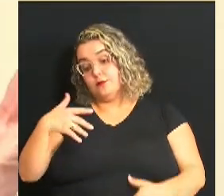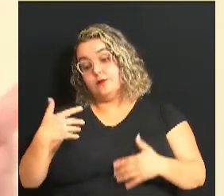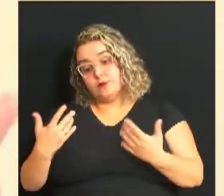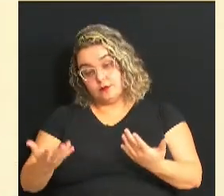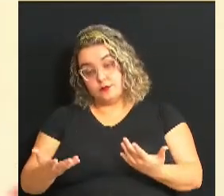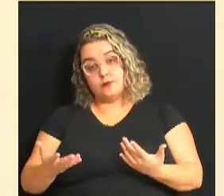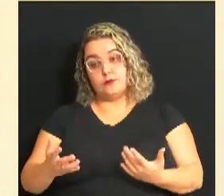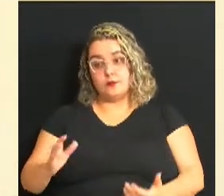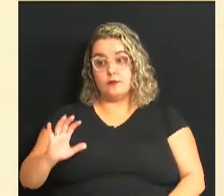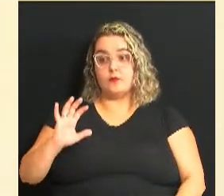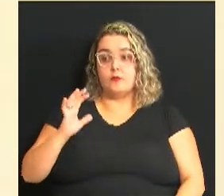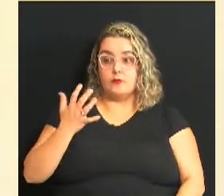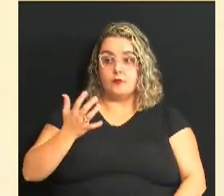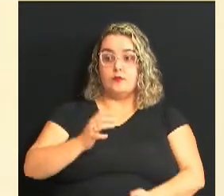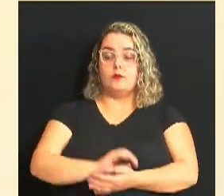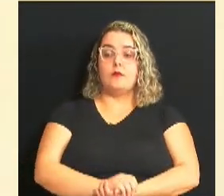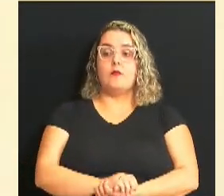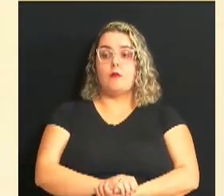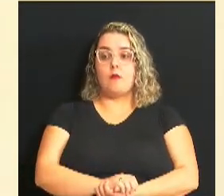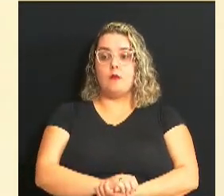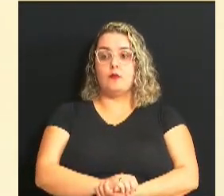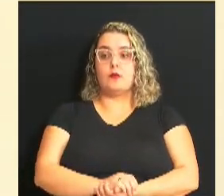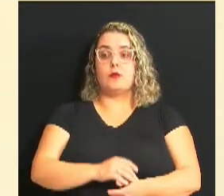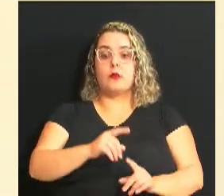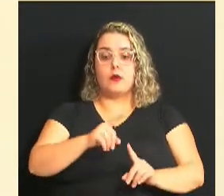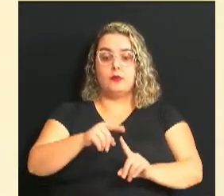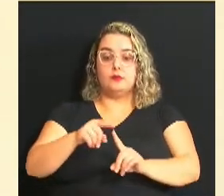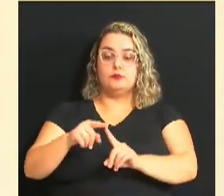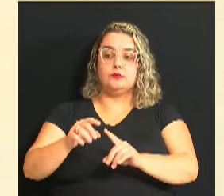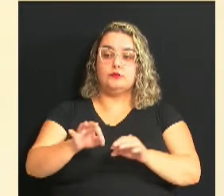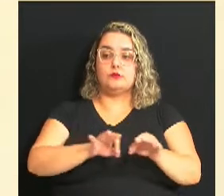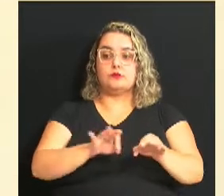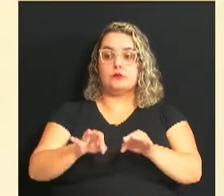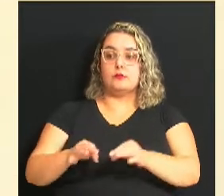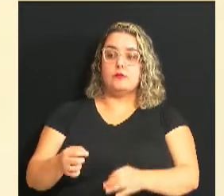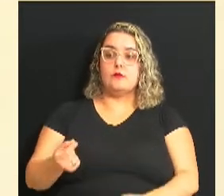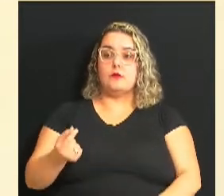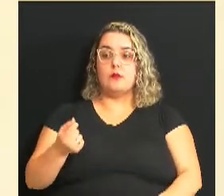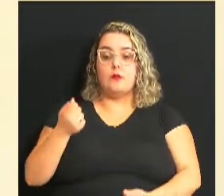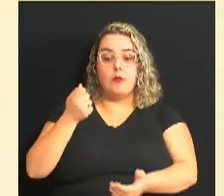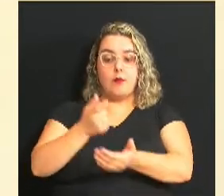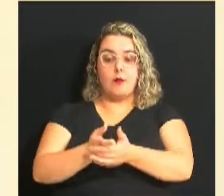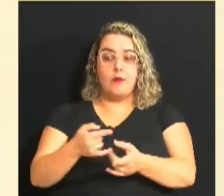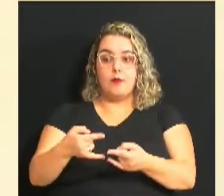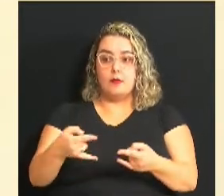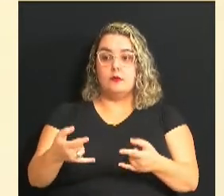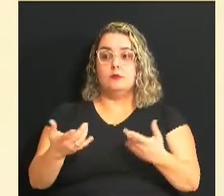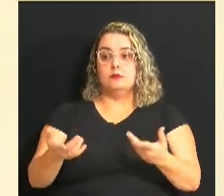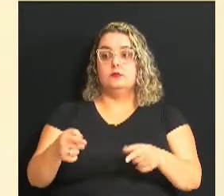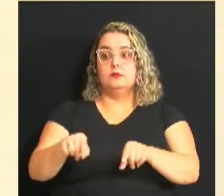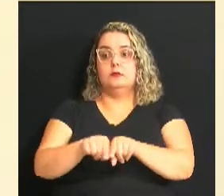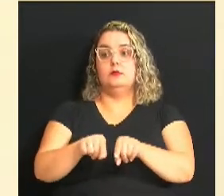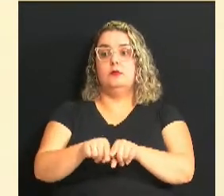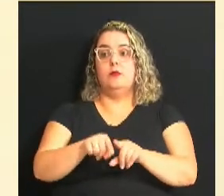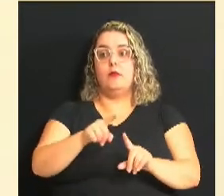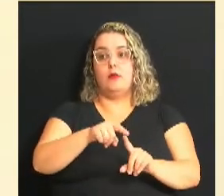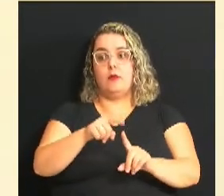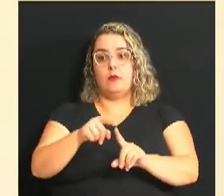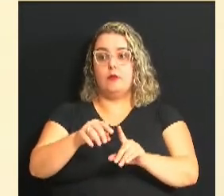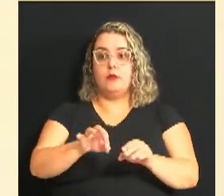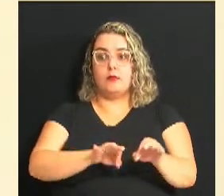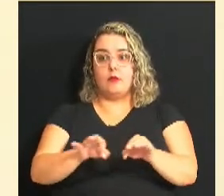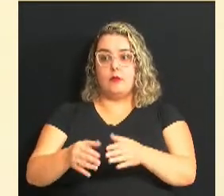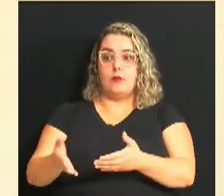seja viável. Então, é um tipo de programação com um tipo de valor do ingresso, e isso implica também no tipo de programação que vai ser